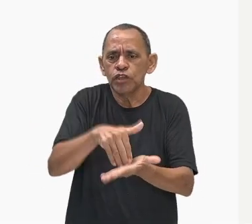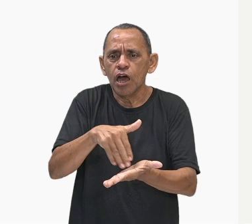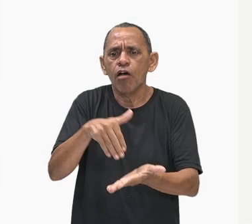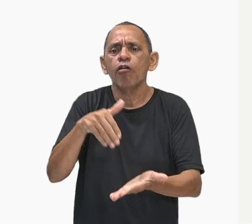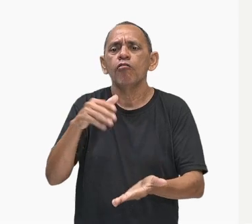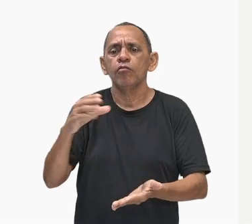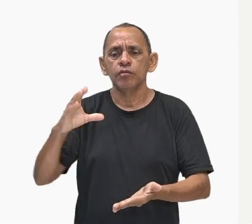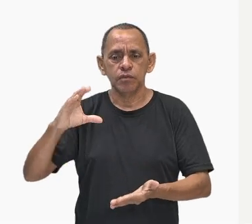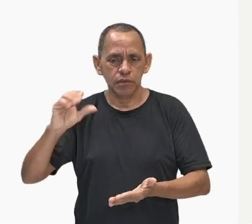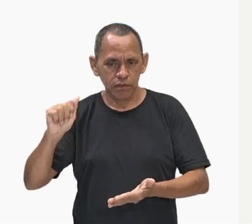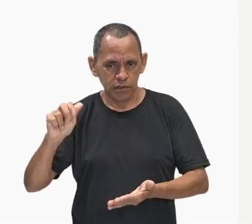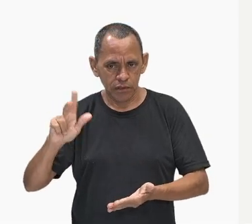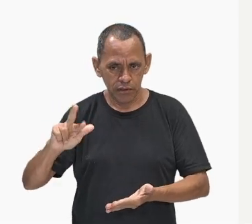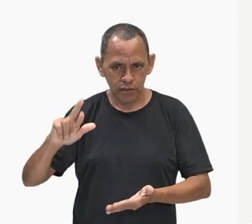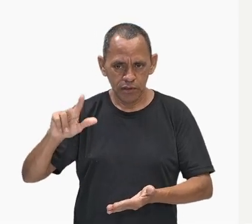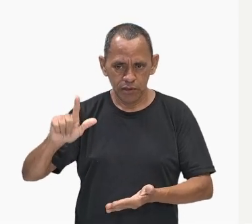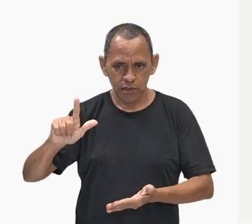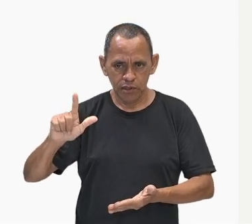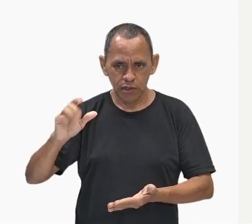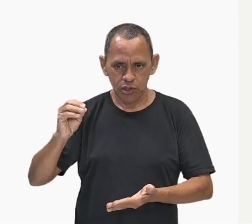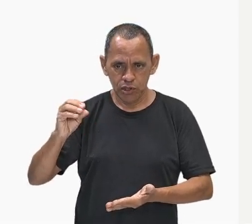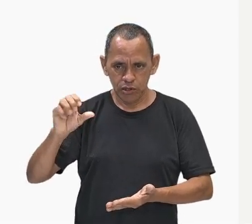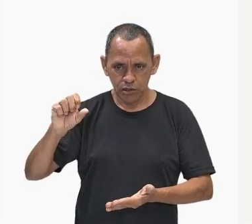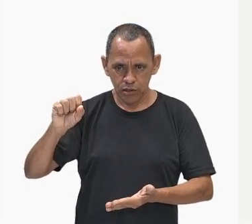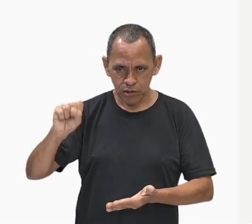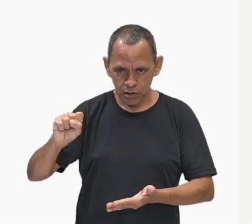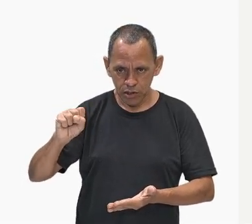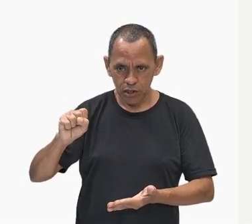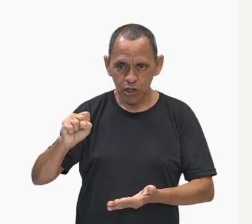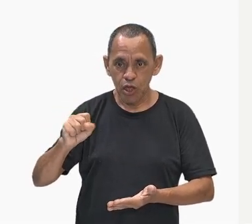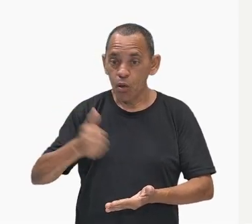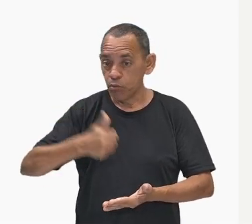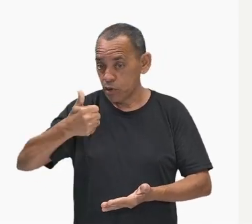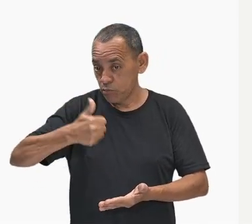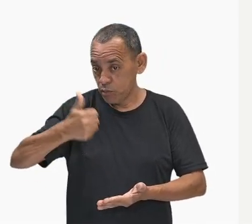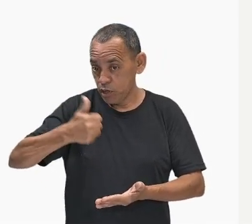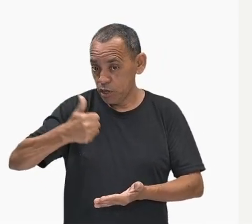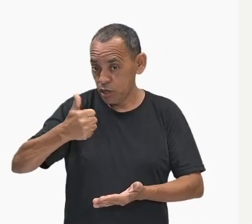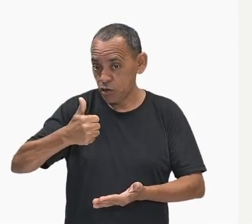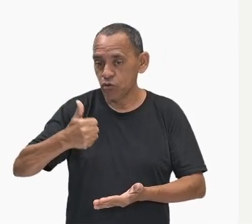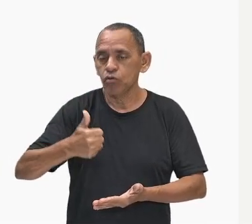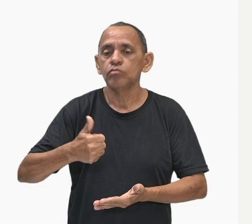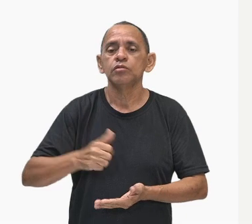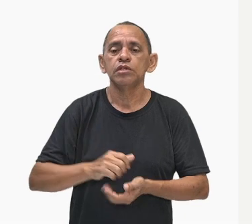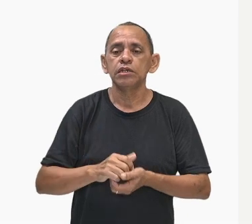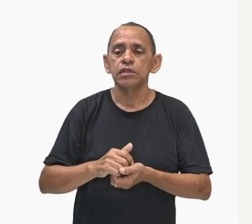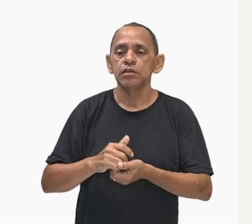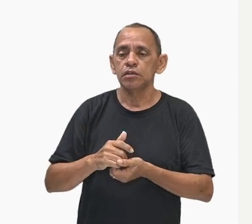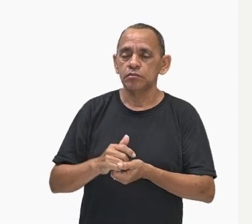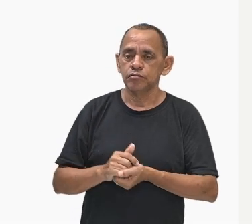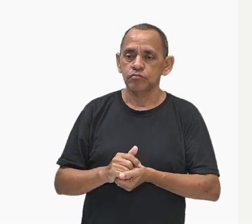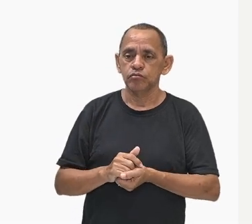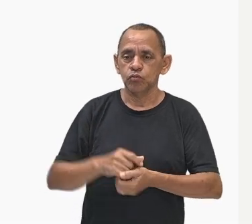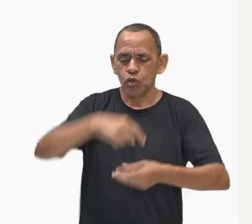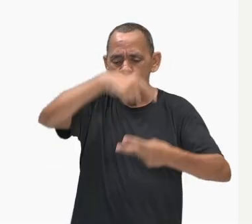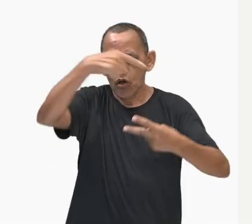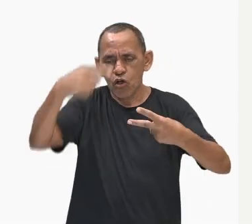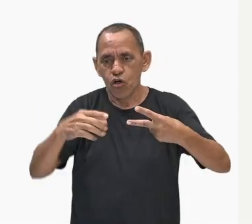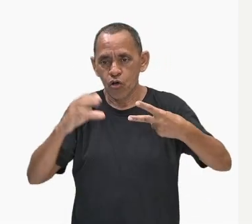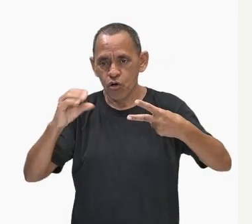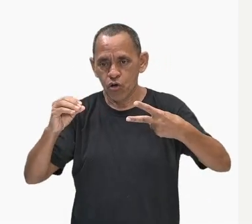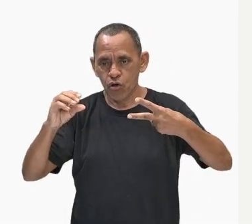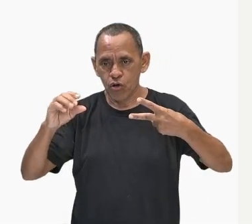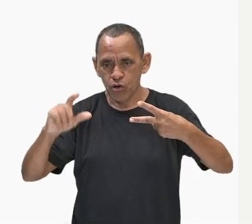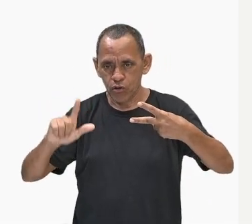que era rei monarca inglês, quem assumiu o poder foi o Oliver Cromwell, na chamada República